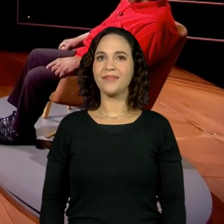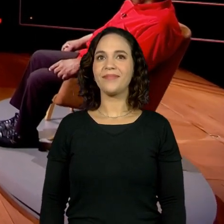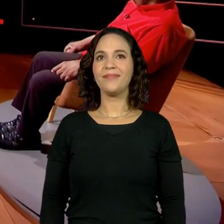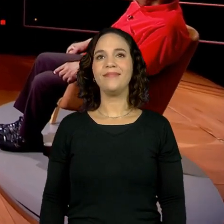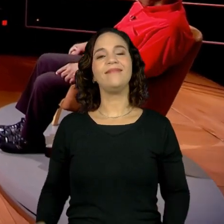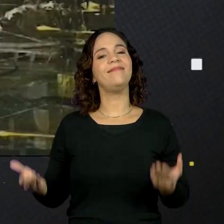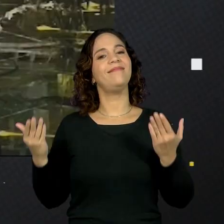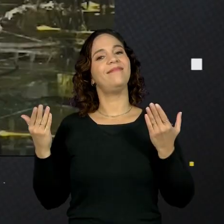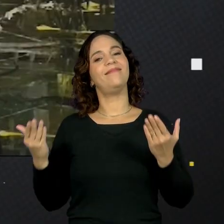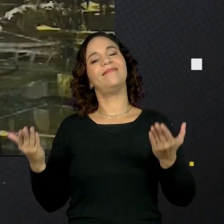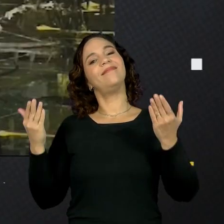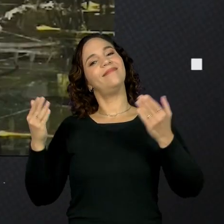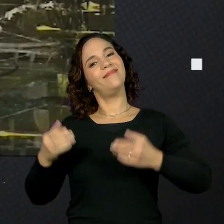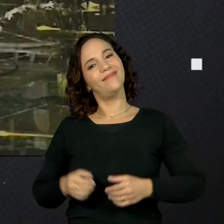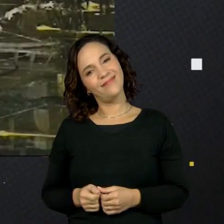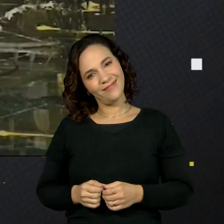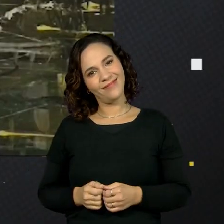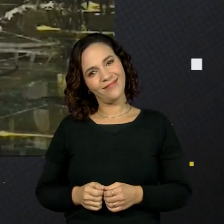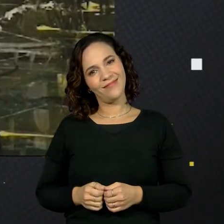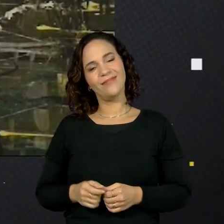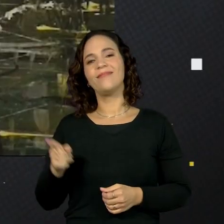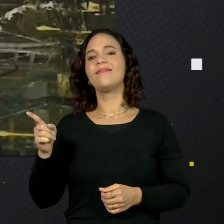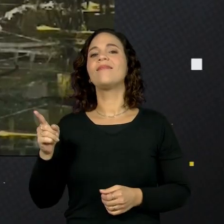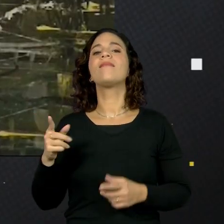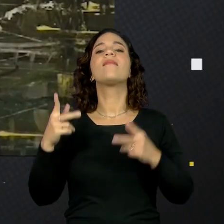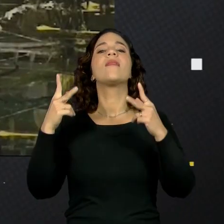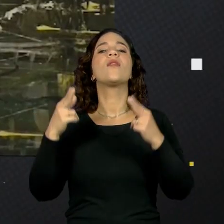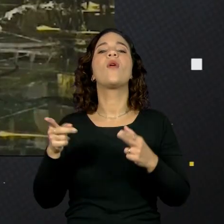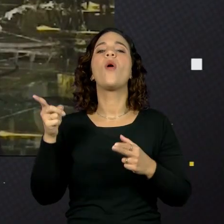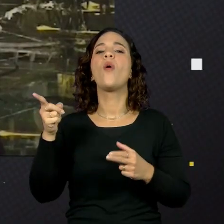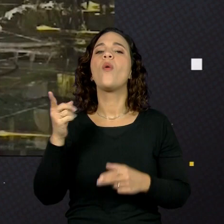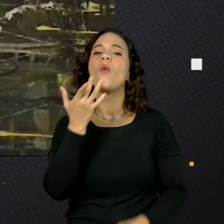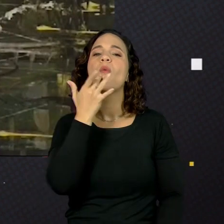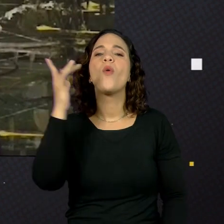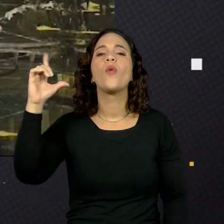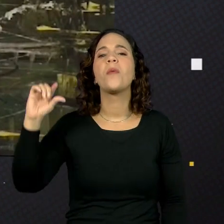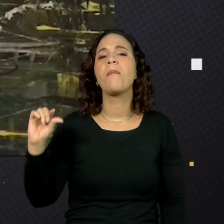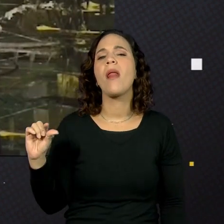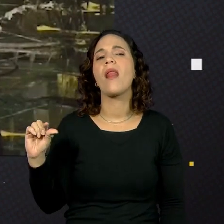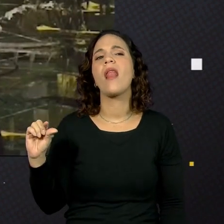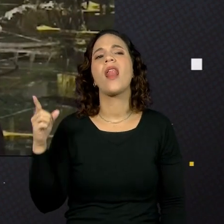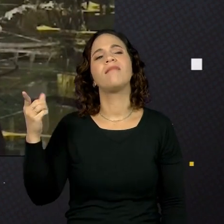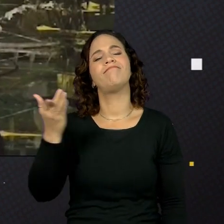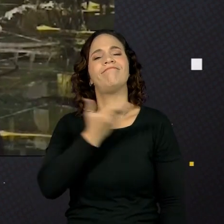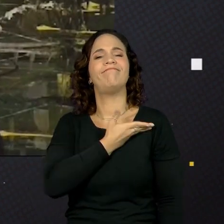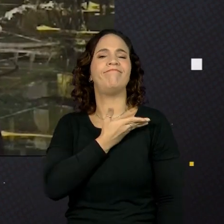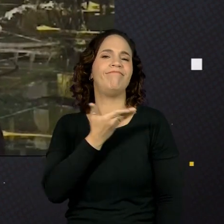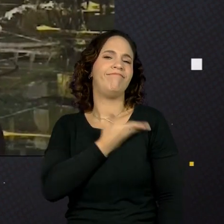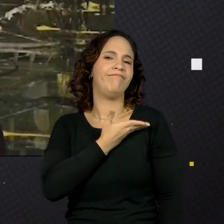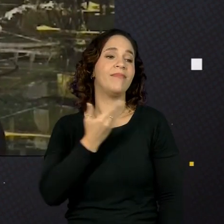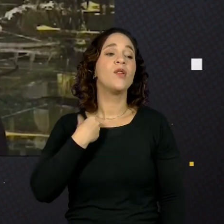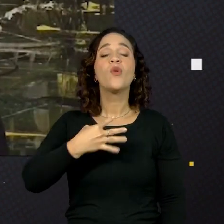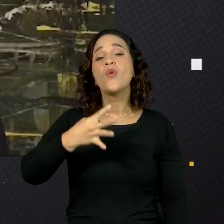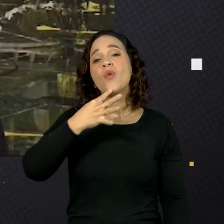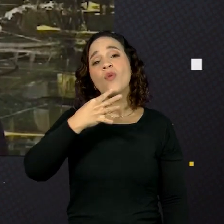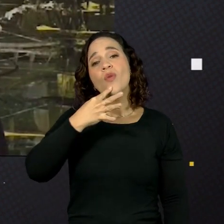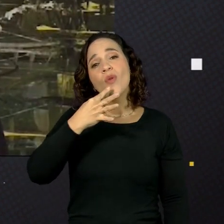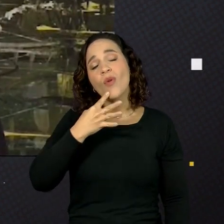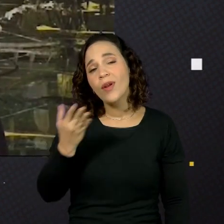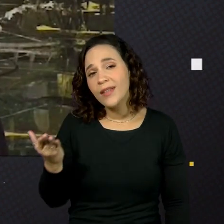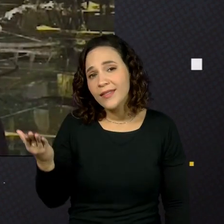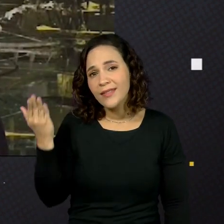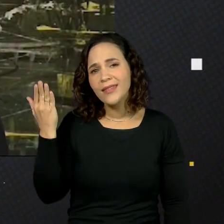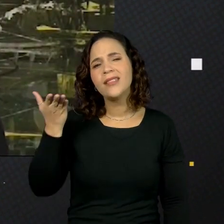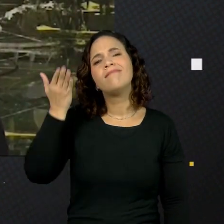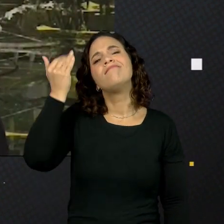Moisés da Rocha, a joia de Ourinhos, meu amigo, quanto tempo. Eu conheci o Moisés em